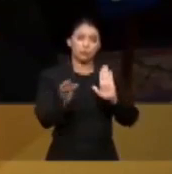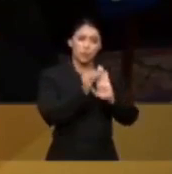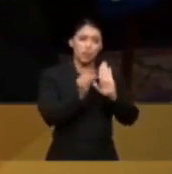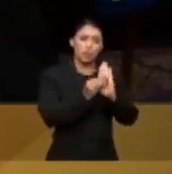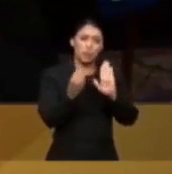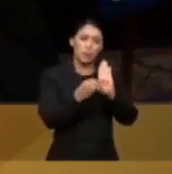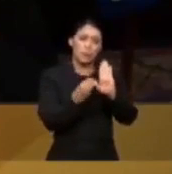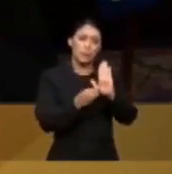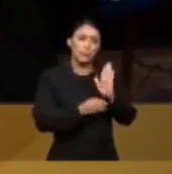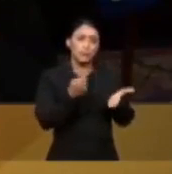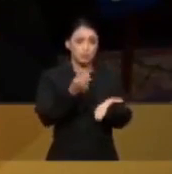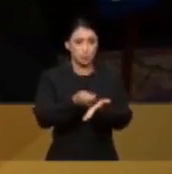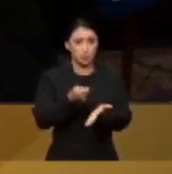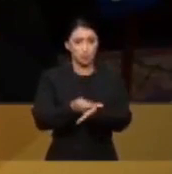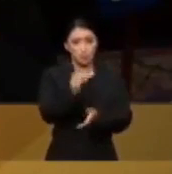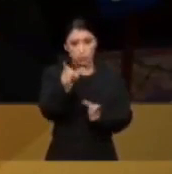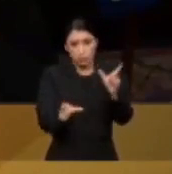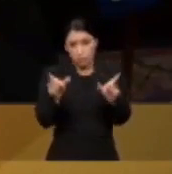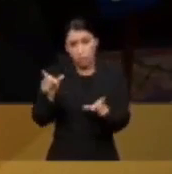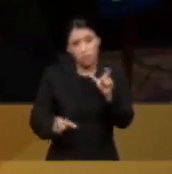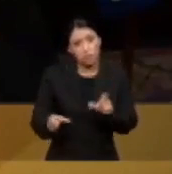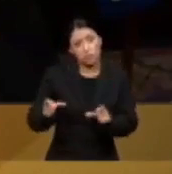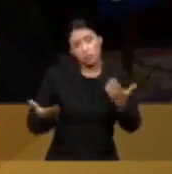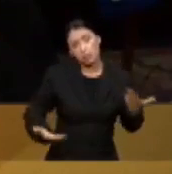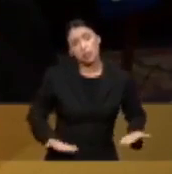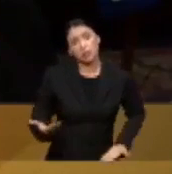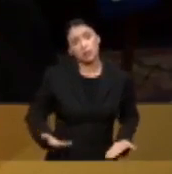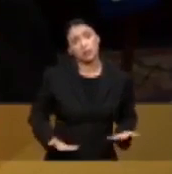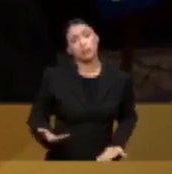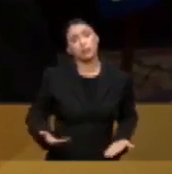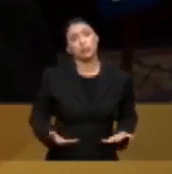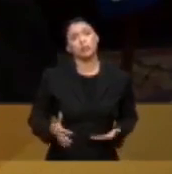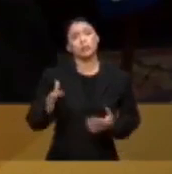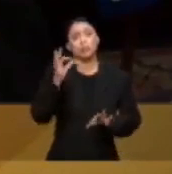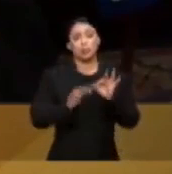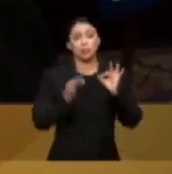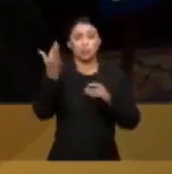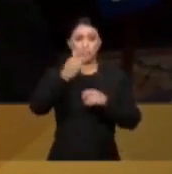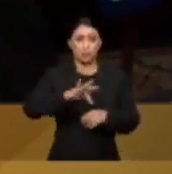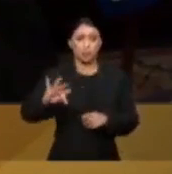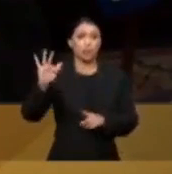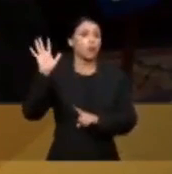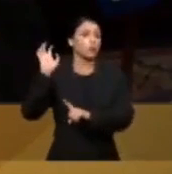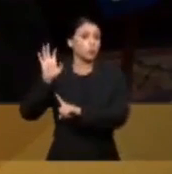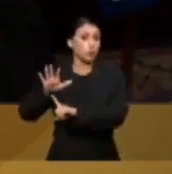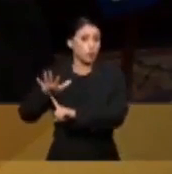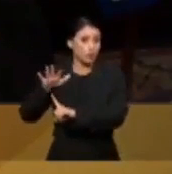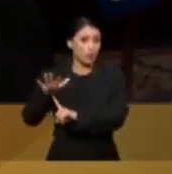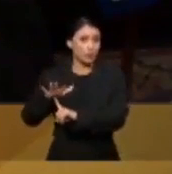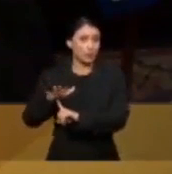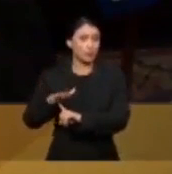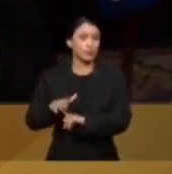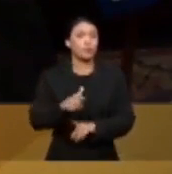remunerações individualizadas de servidores da Justiça Federal e do Tribunal Regional Eleitoral do Paraná. Por sua vez, a Egrégia